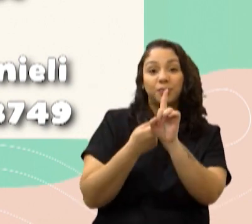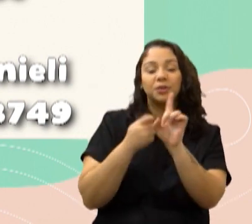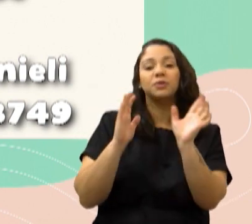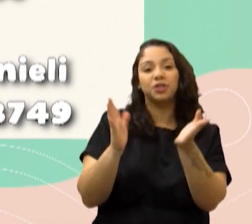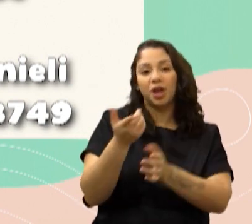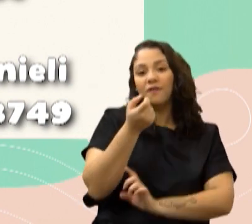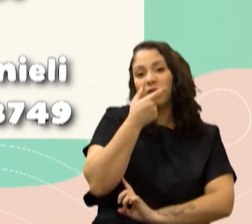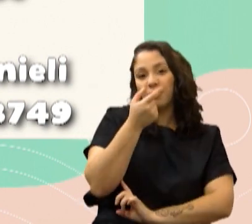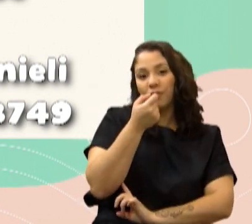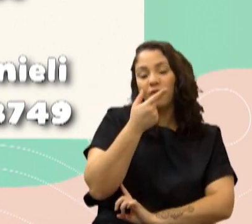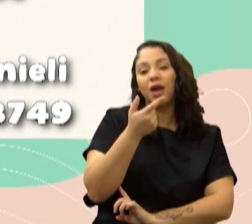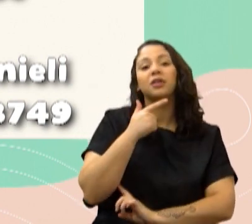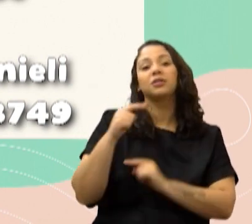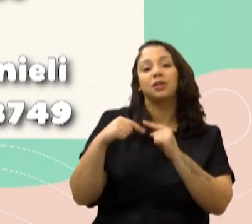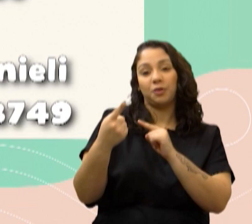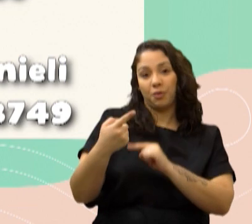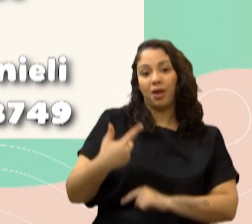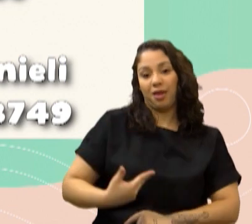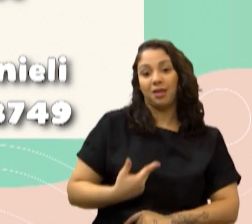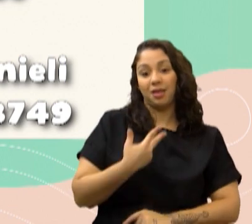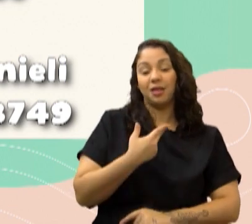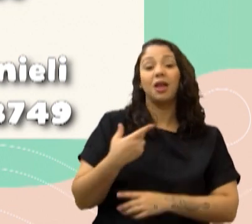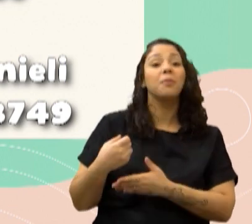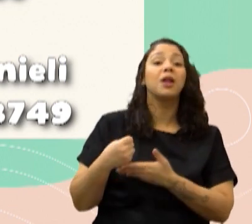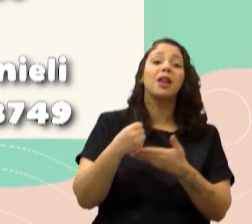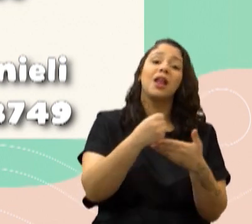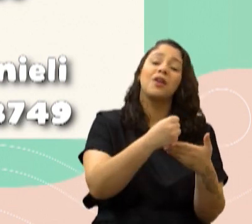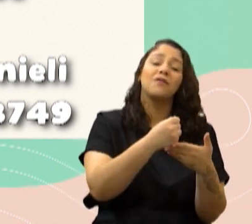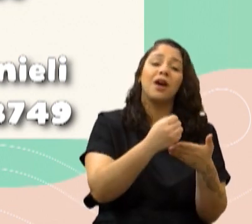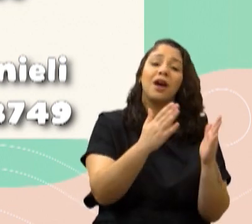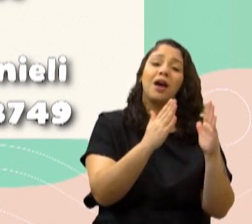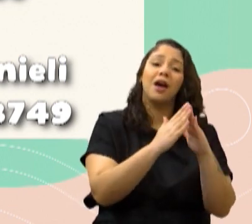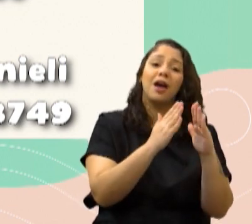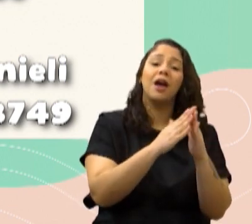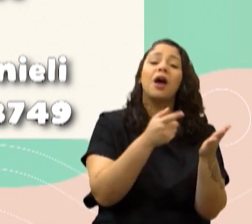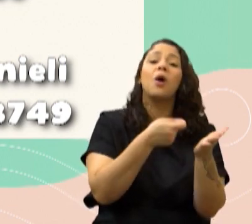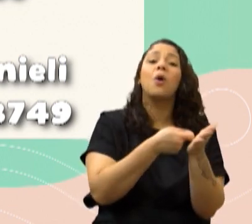está vermifugada e em breve será castrada. Para levar esse